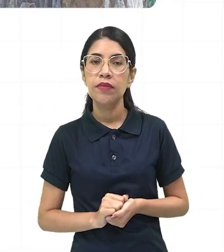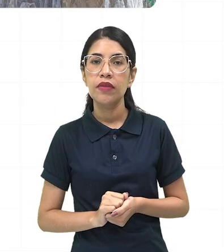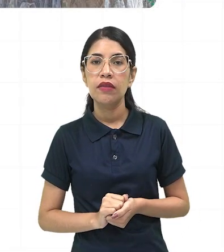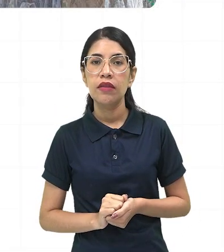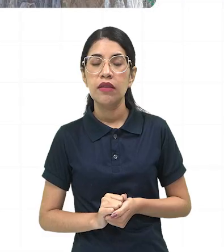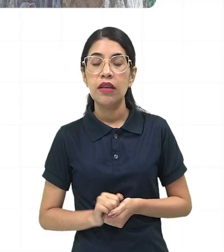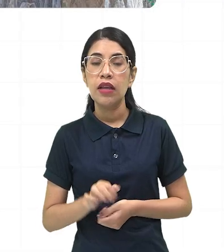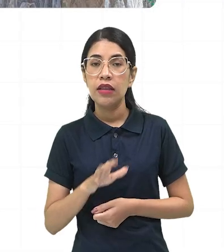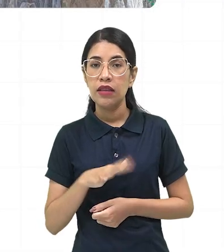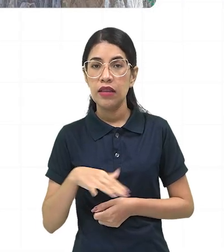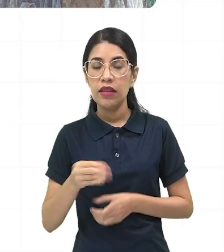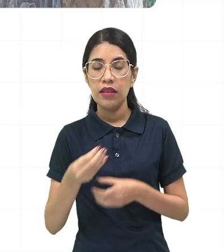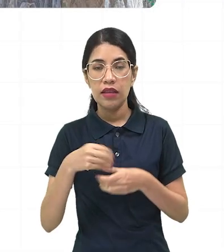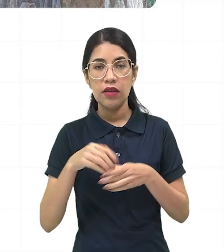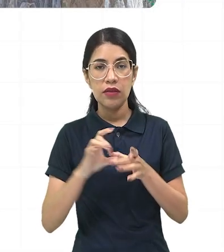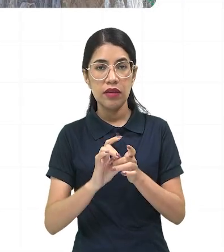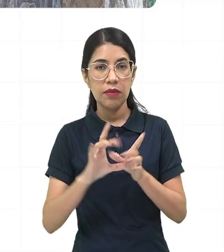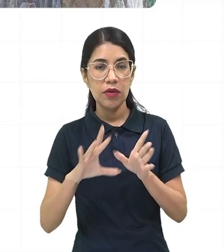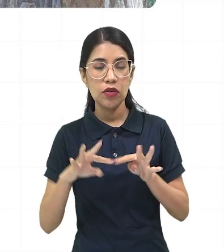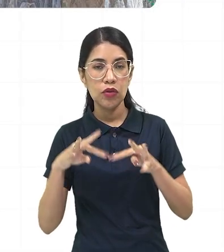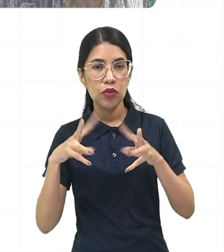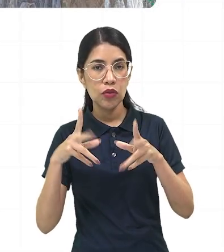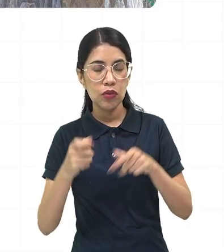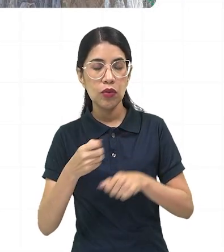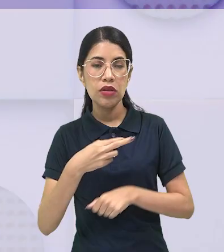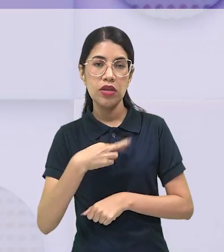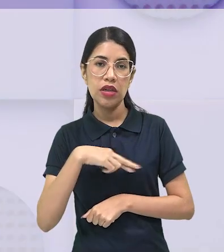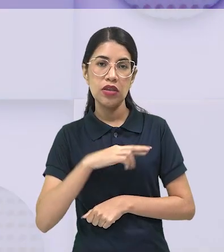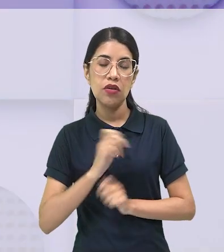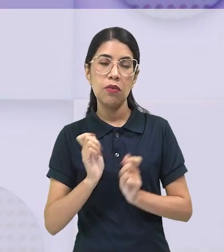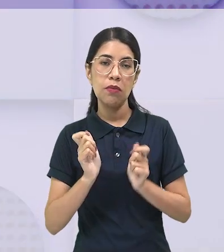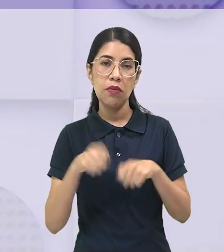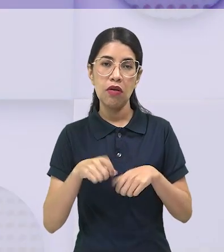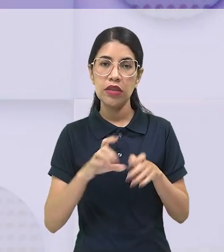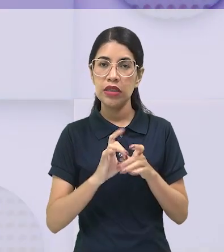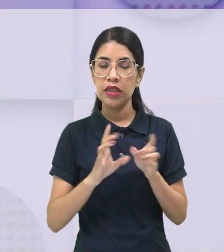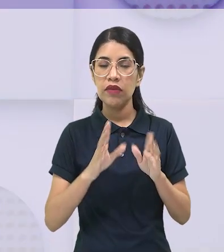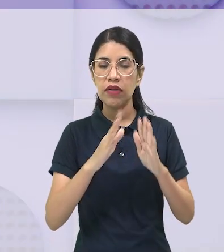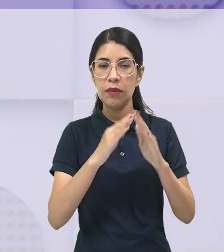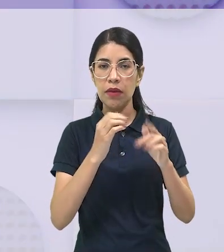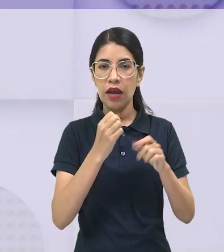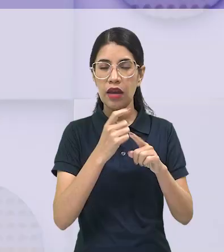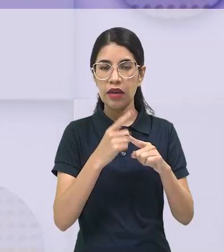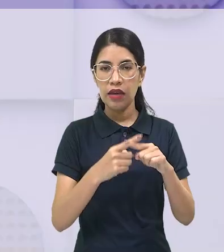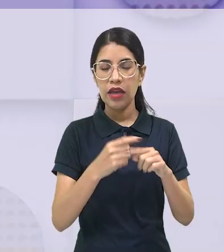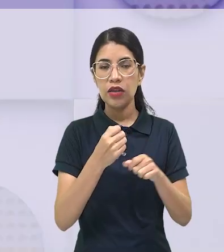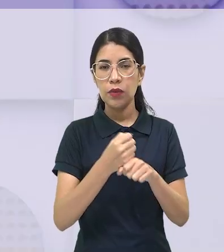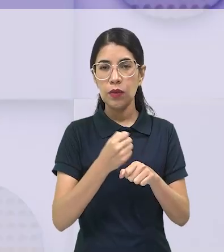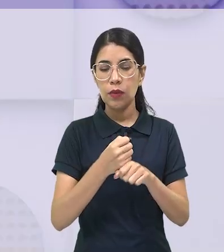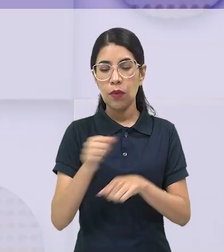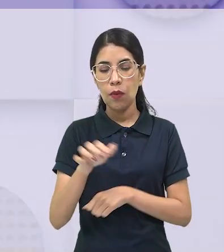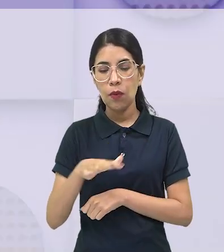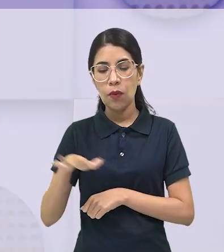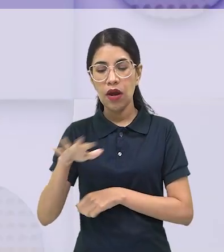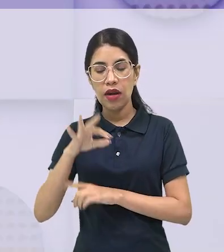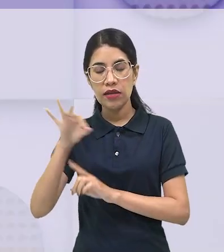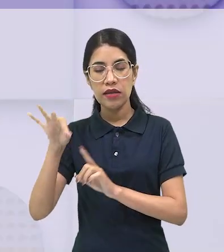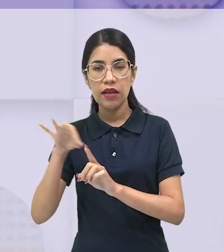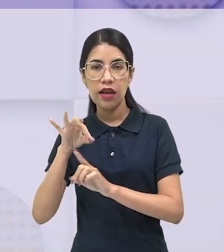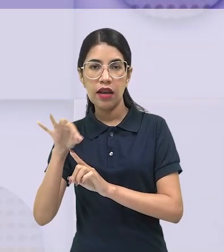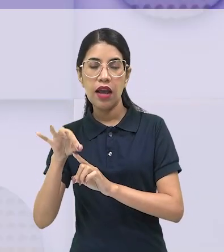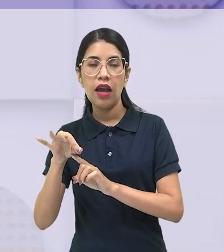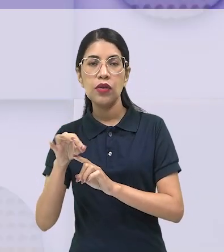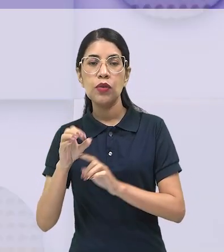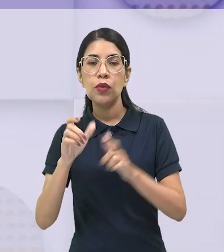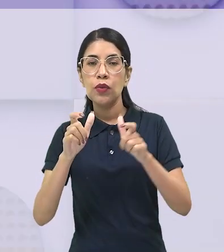Numa democracia, todas as religiões têm direito de construir seus templos, seus espaços sagrados, seus espaços